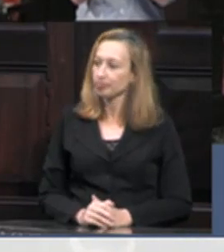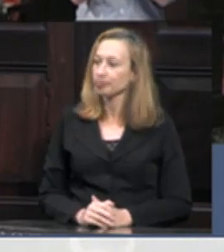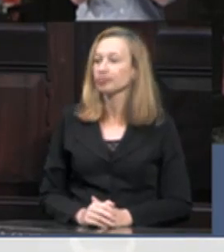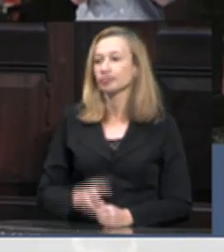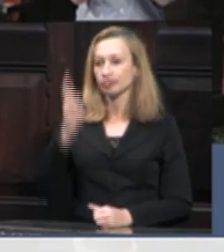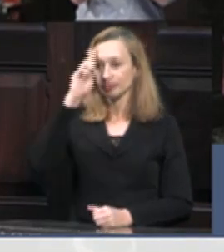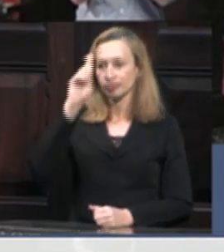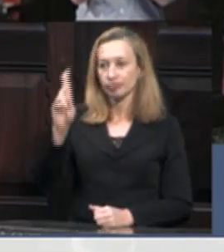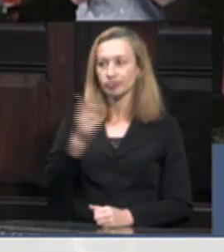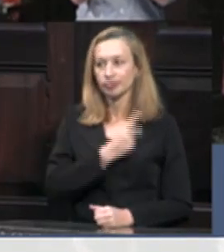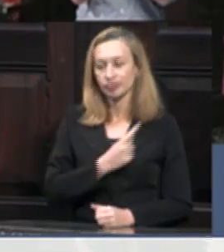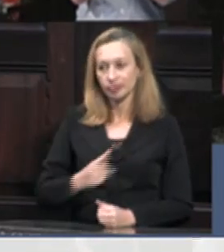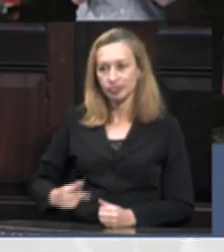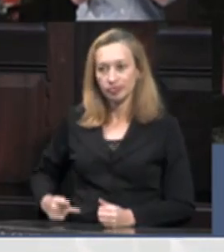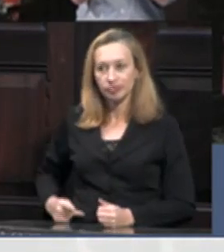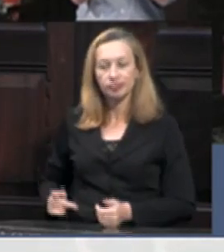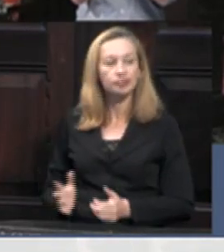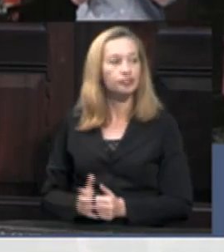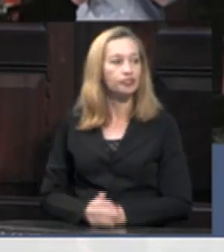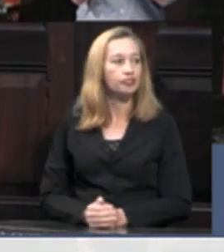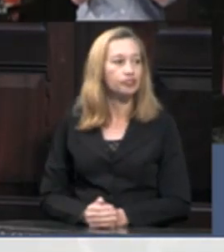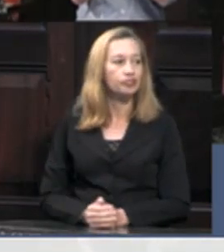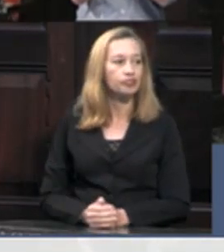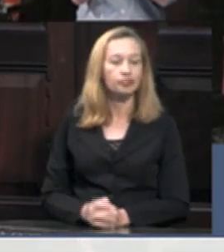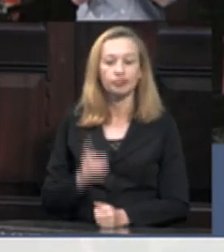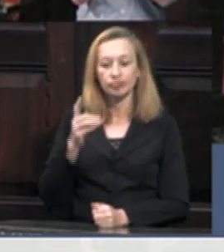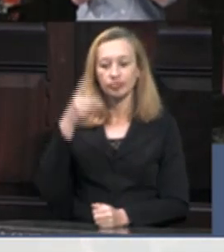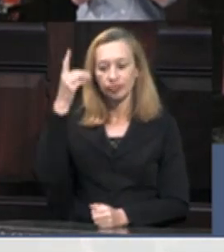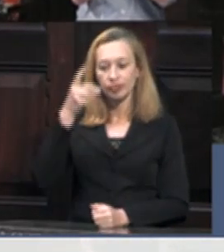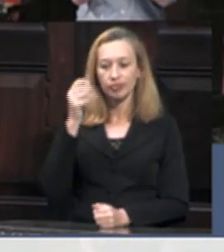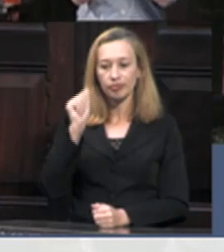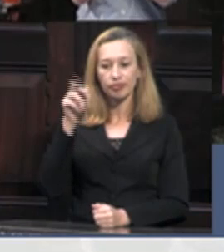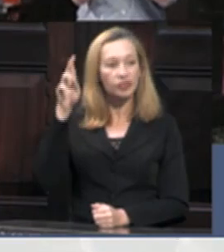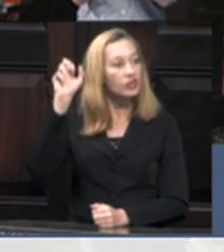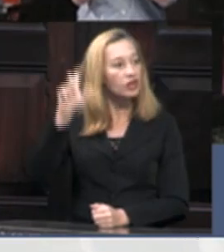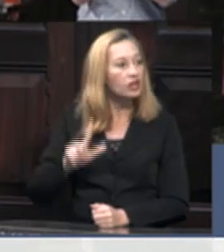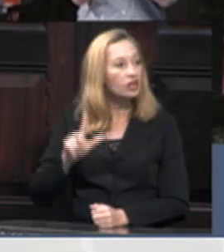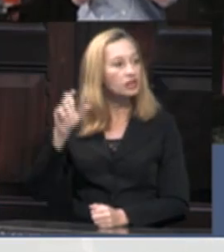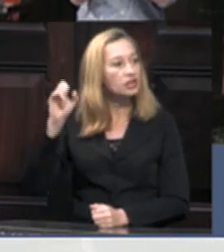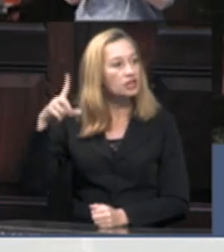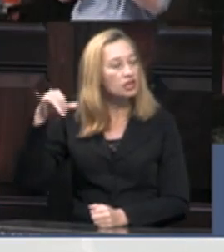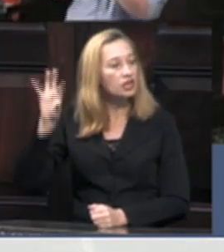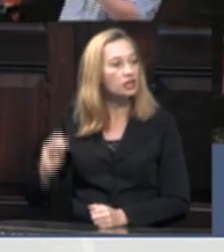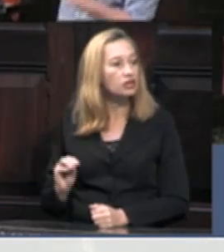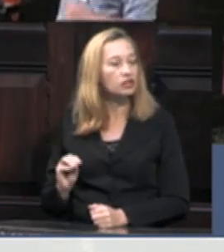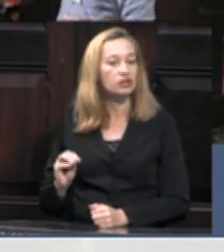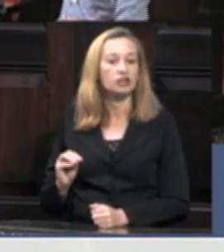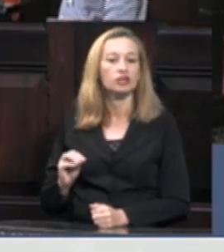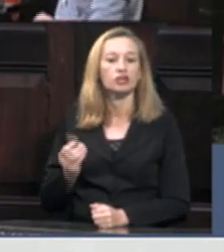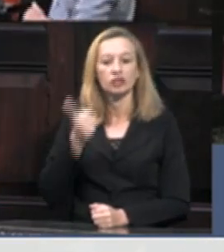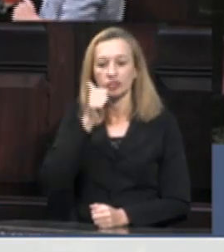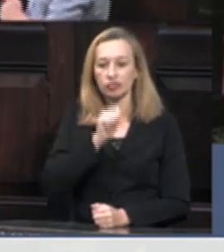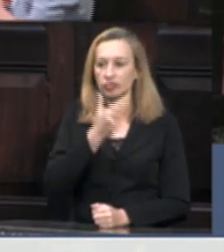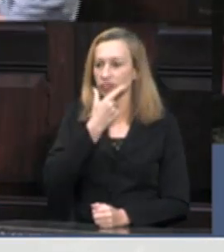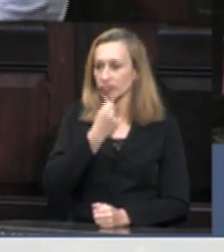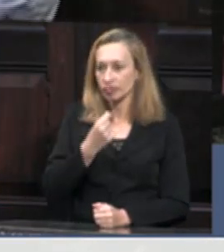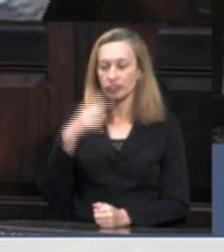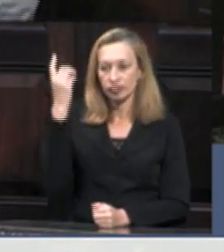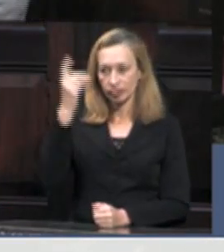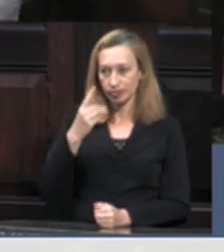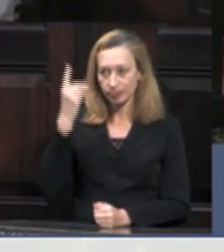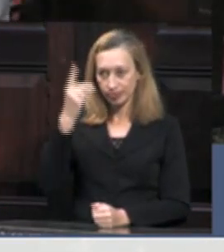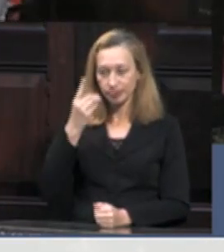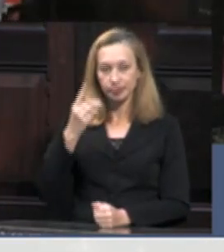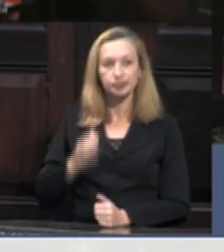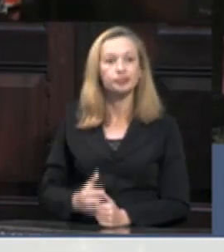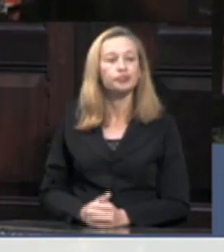Senhor presidente, deputado André Siciliano, senhoras e senhores